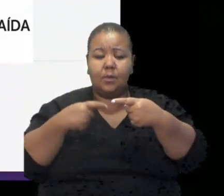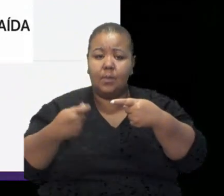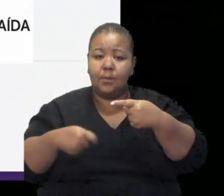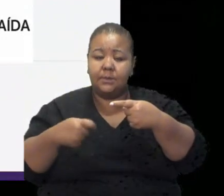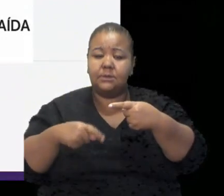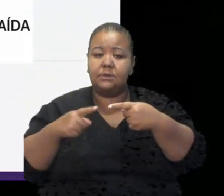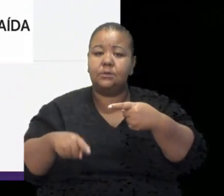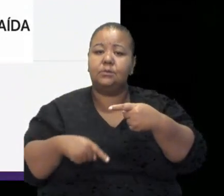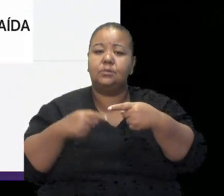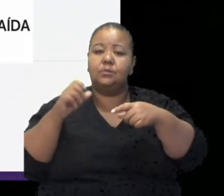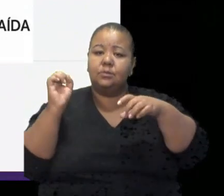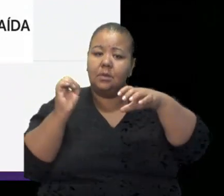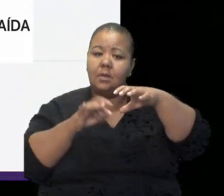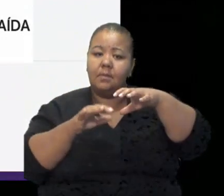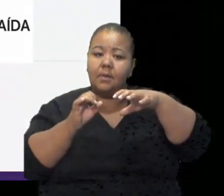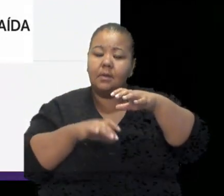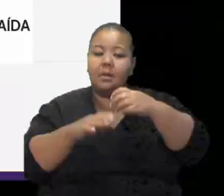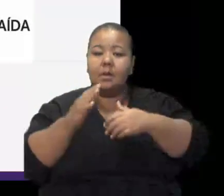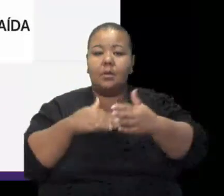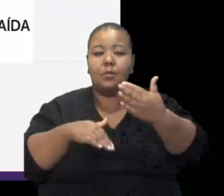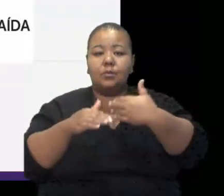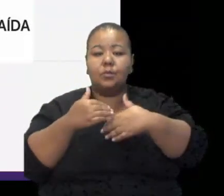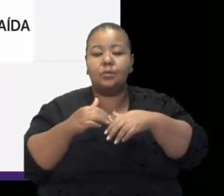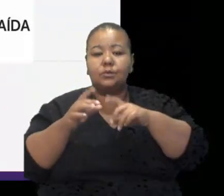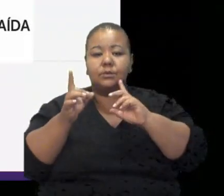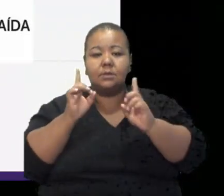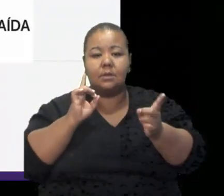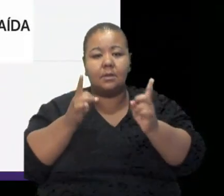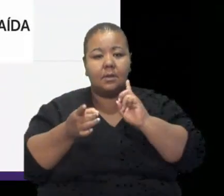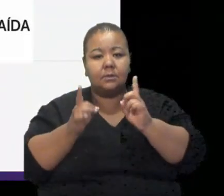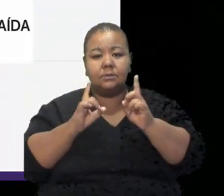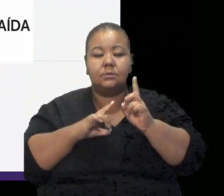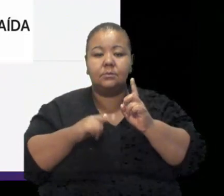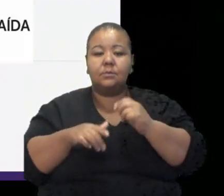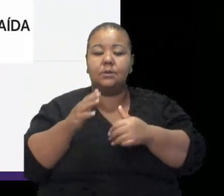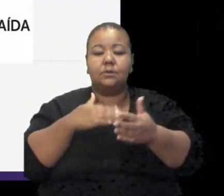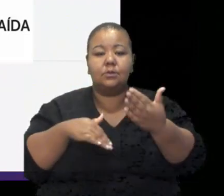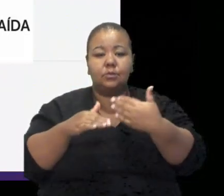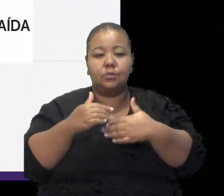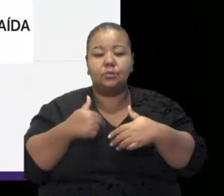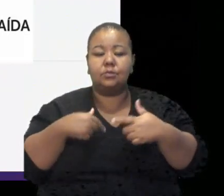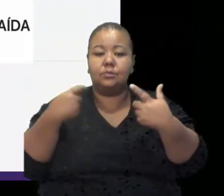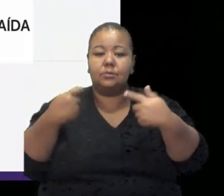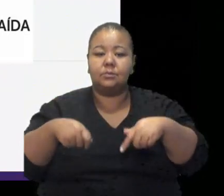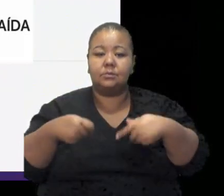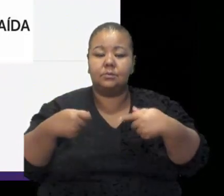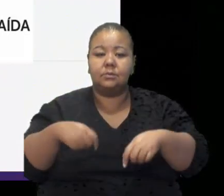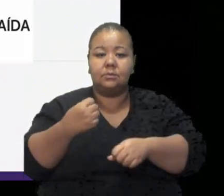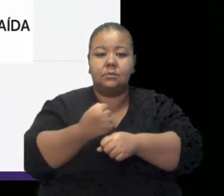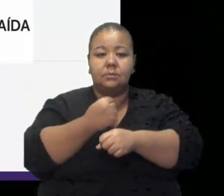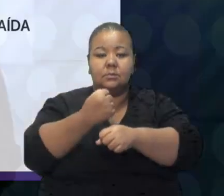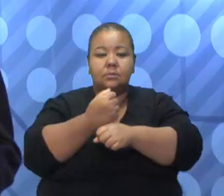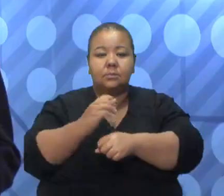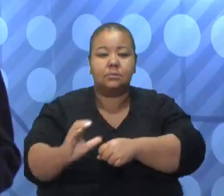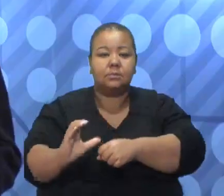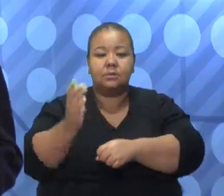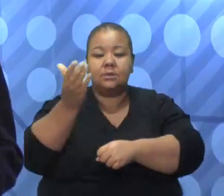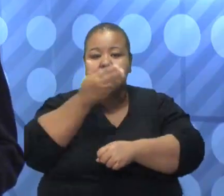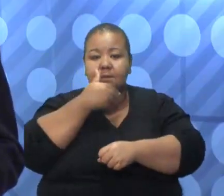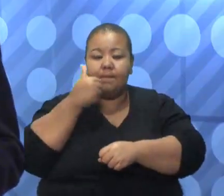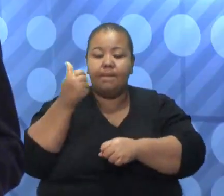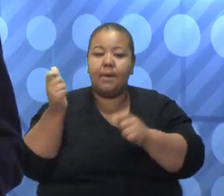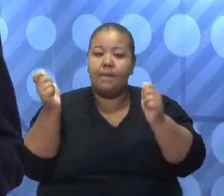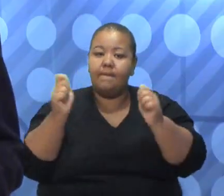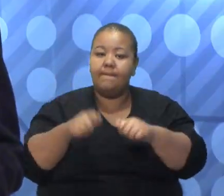softwares e alimentar ele com todos esses dados para que eu tenha tudo que é necessário para que uma produção aconteça da melhor